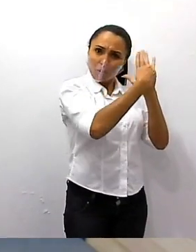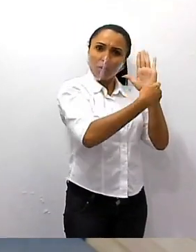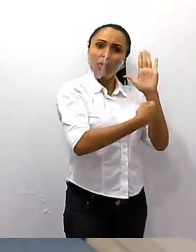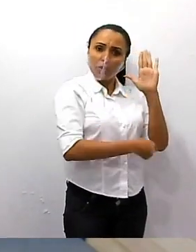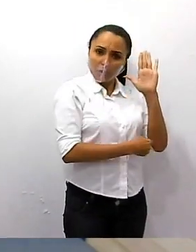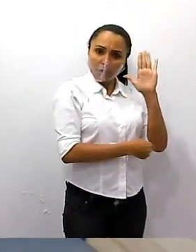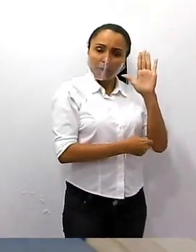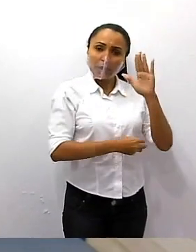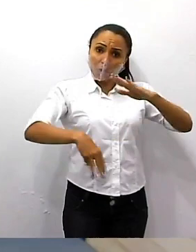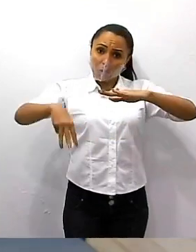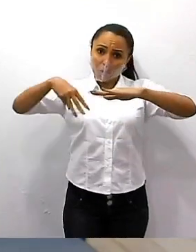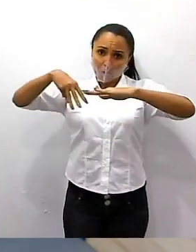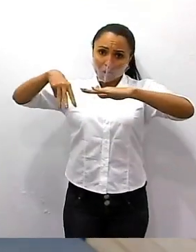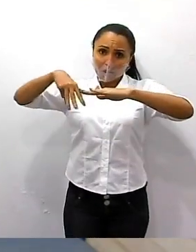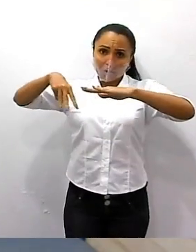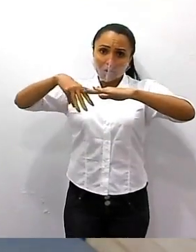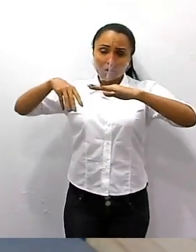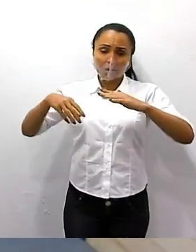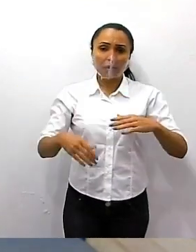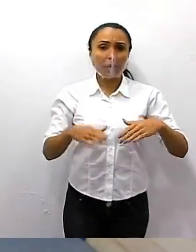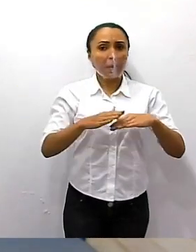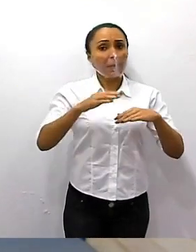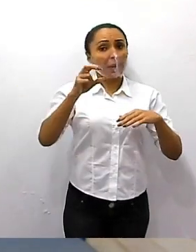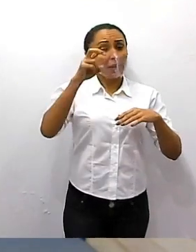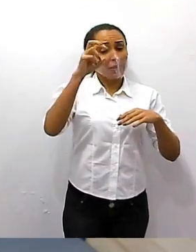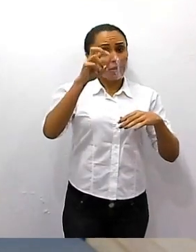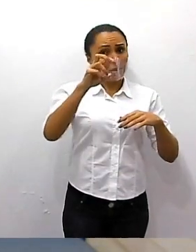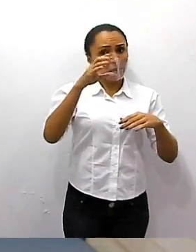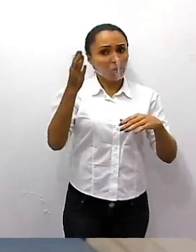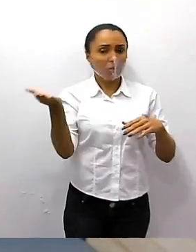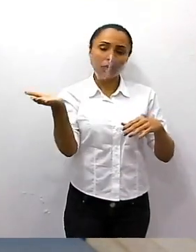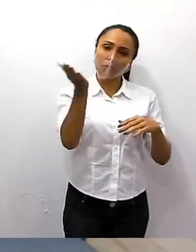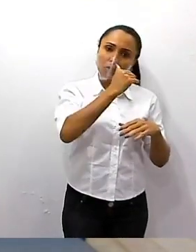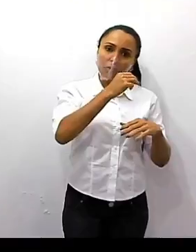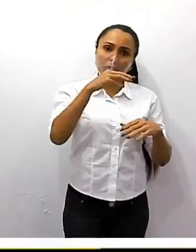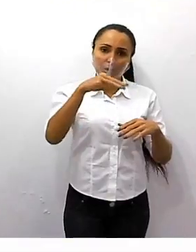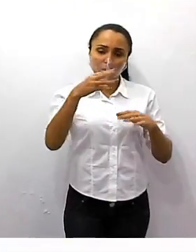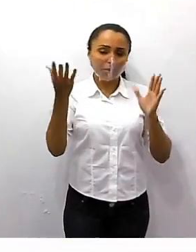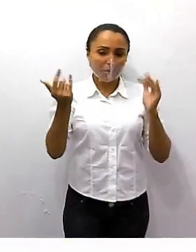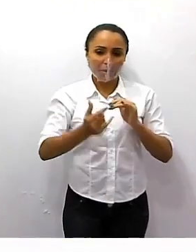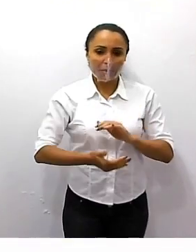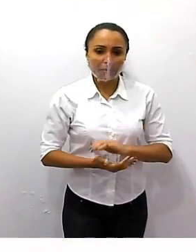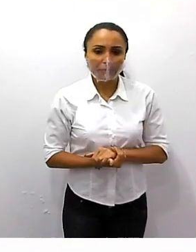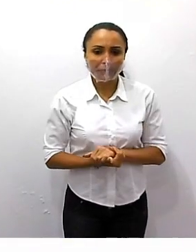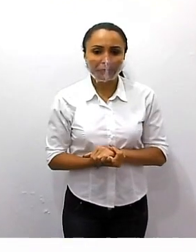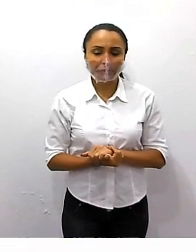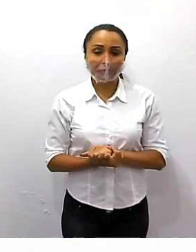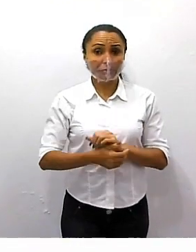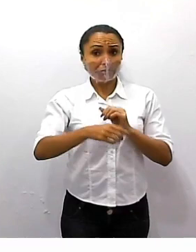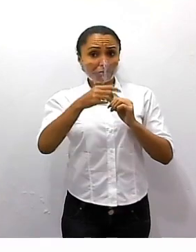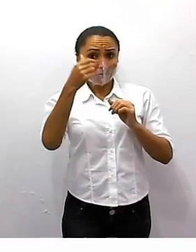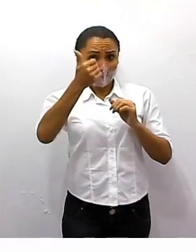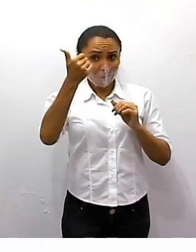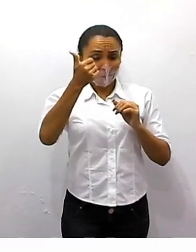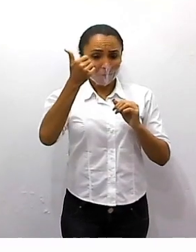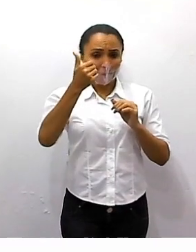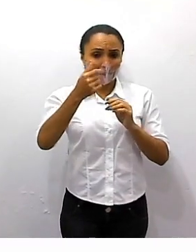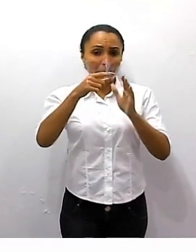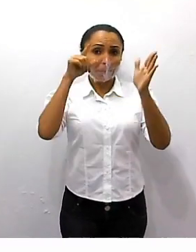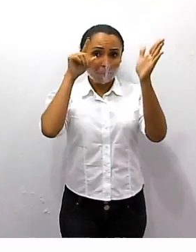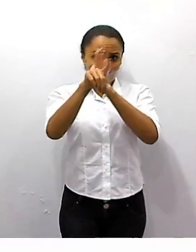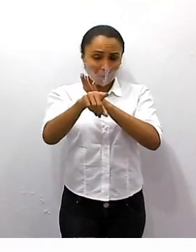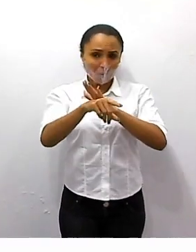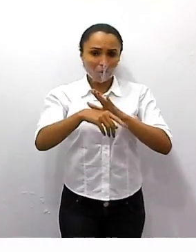modernista. Acabaram de me mostrar a plaquinha, só tenho mais 5 minutos. Simbora? Tela cheia para vocês, olha lá. Então, primeira questão sobre segunda